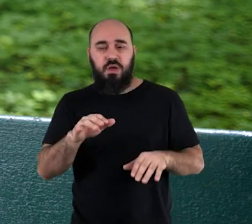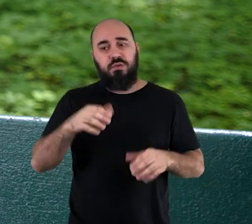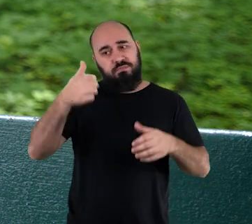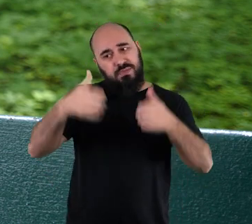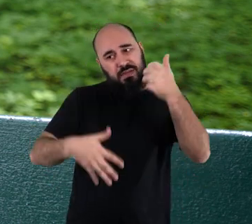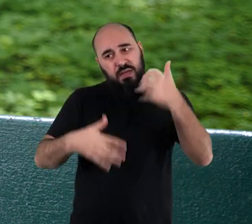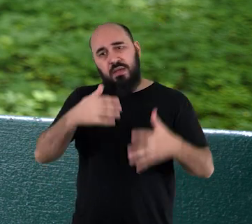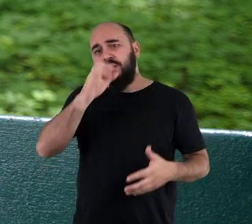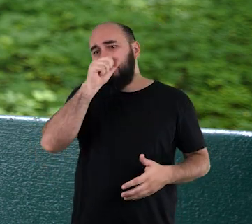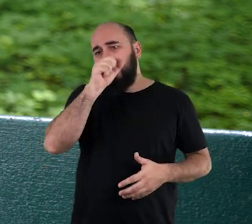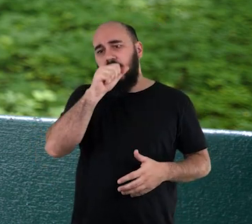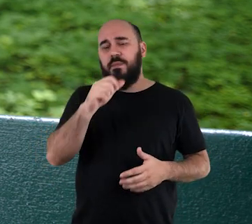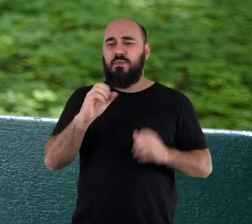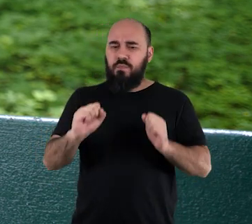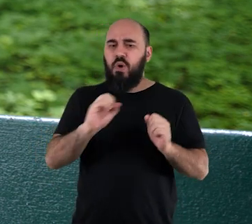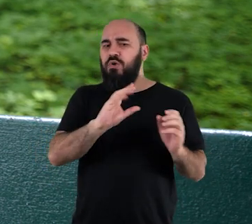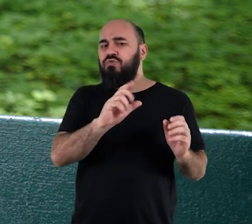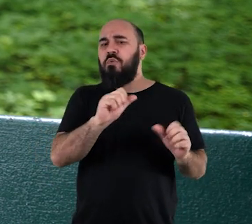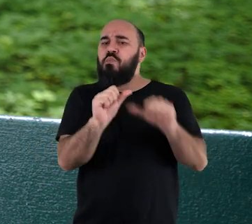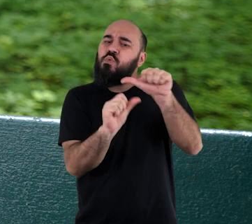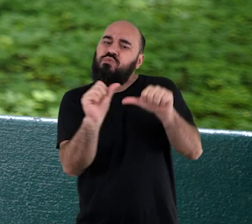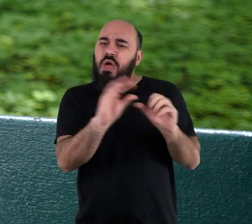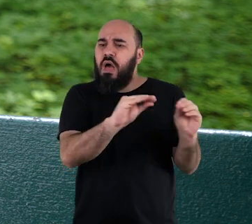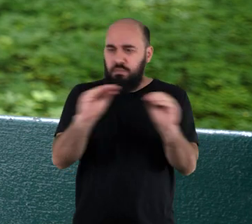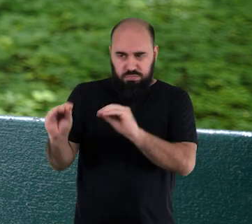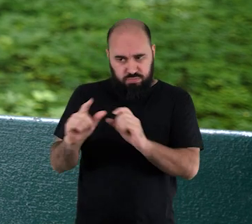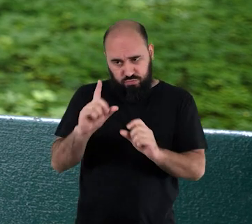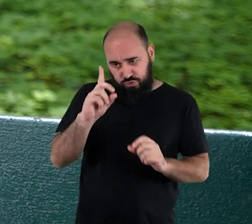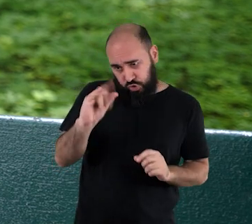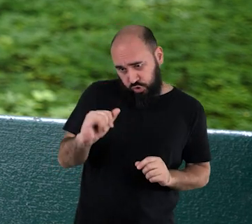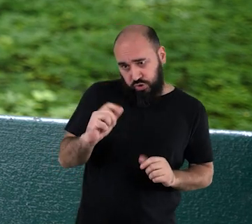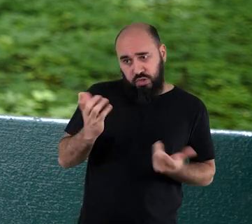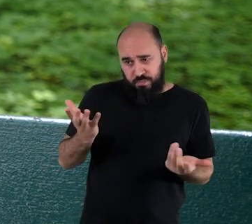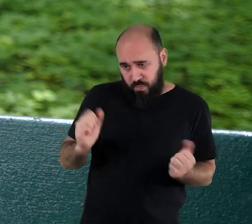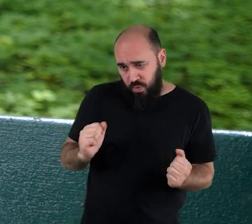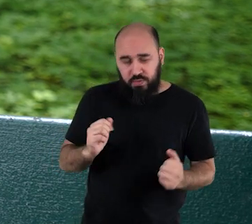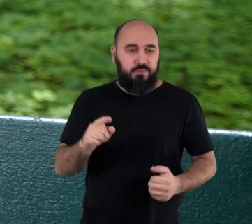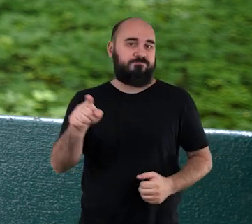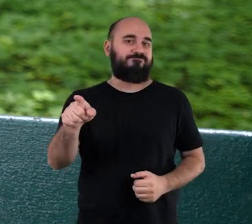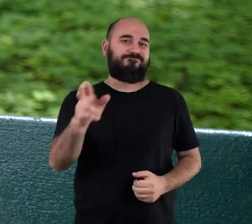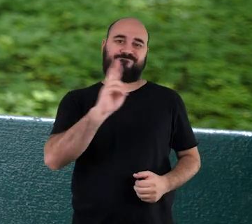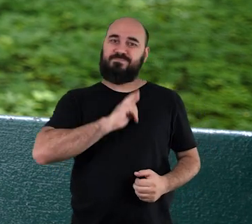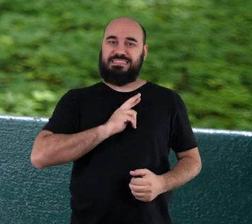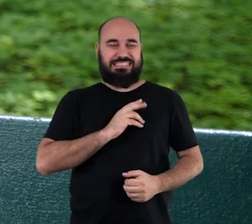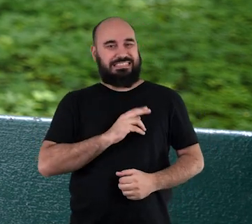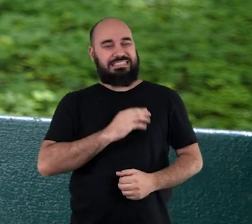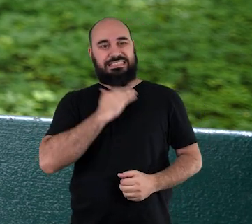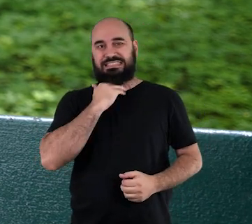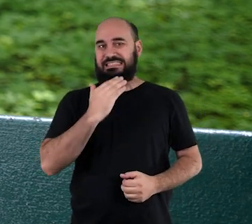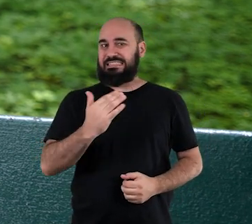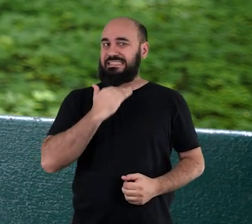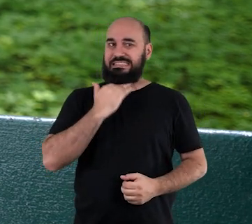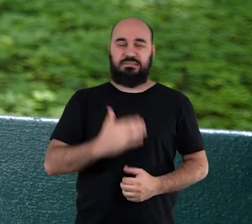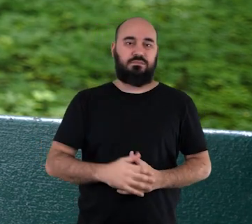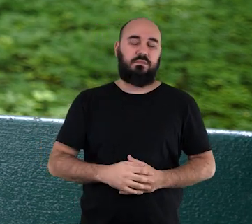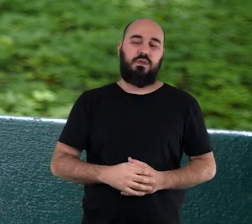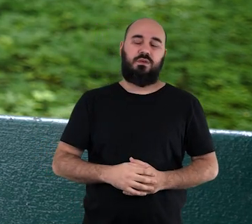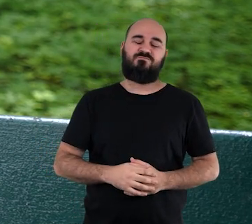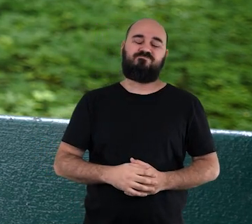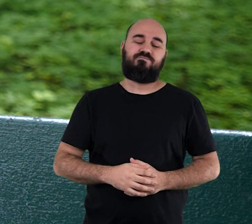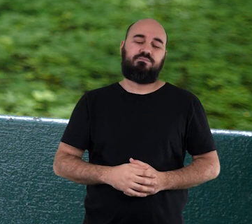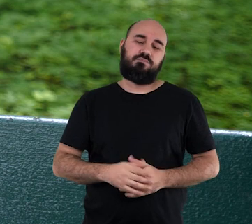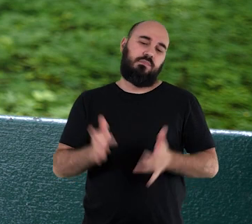tinha como trocar esse dia. E eles falaram que não tinha como. Então, nesse momento, eu decidi então abrir